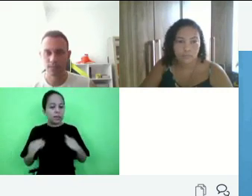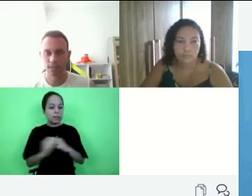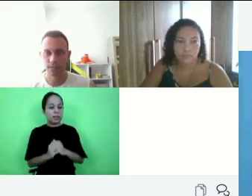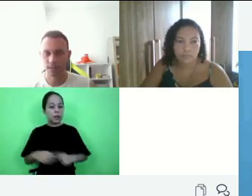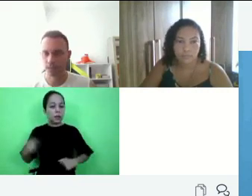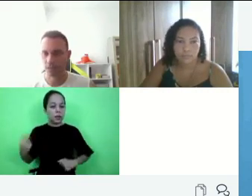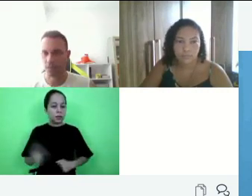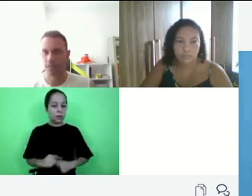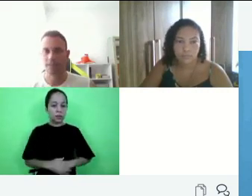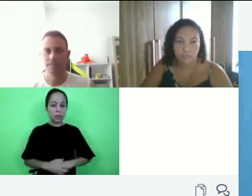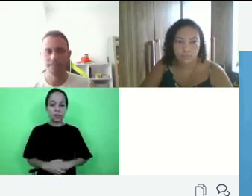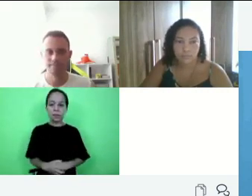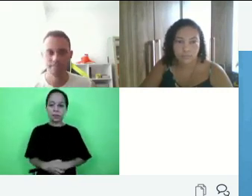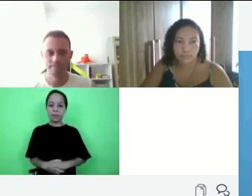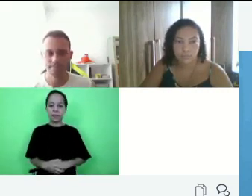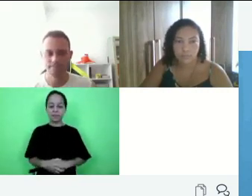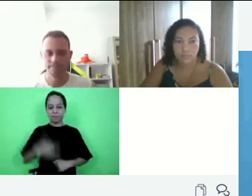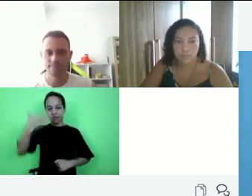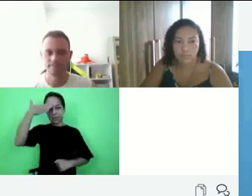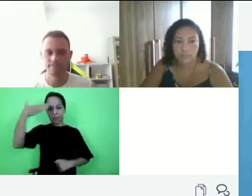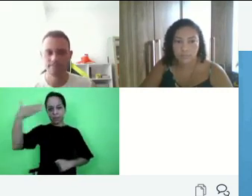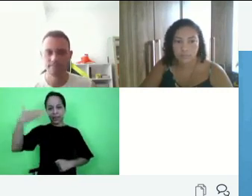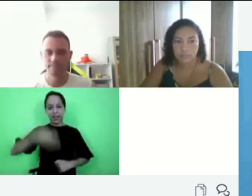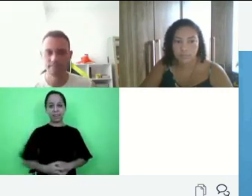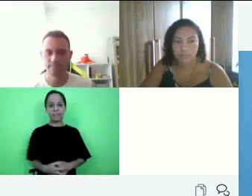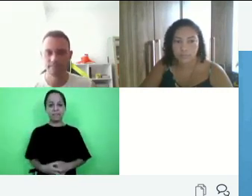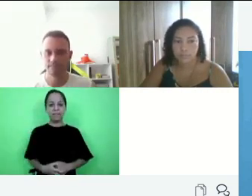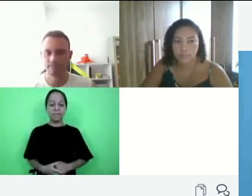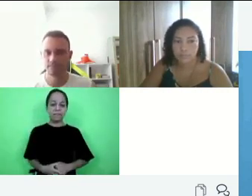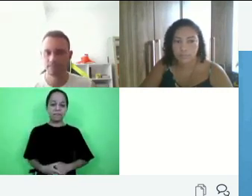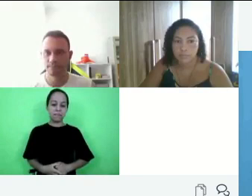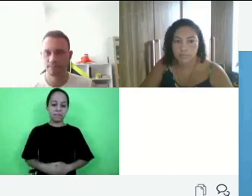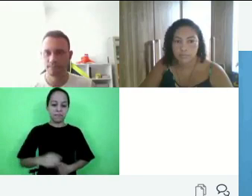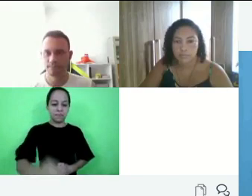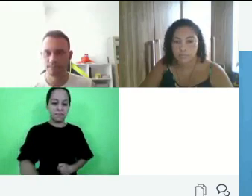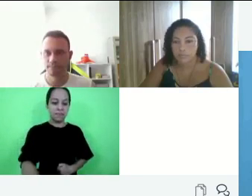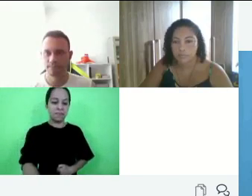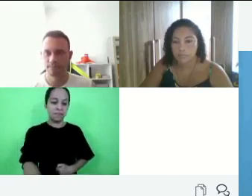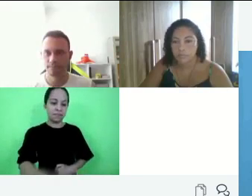vou verificar isso aqui Tranquilo. agora. Obrigada.